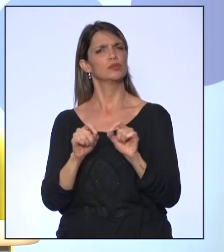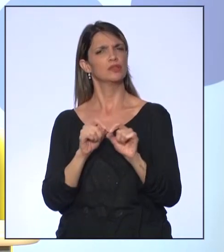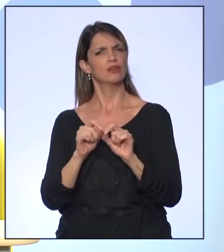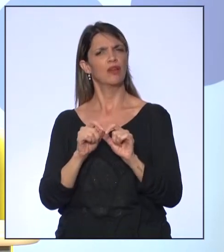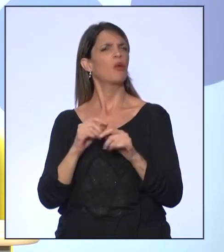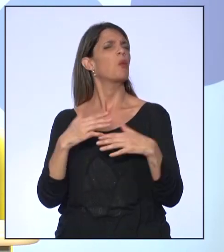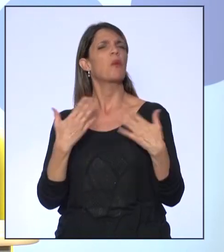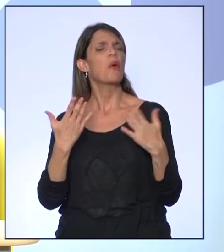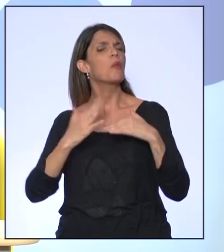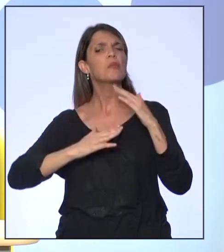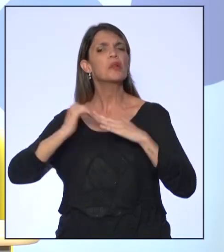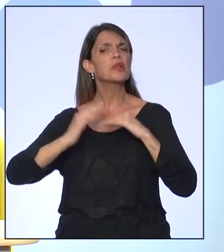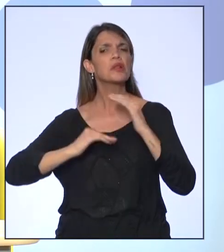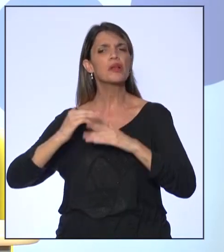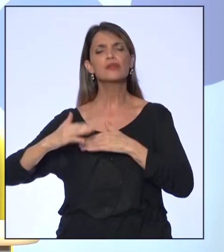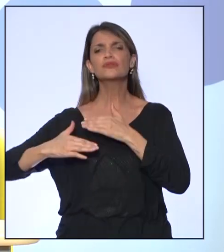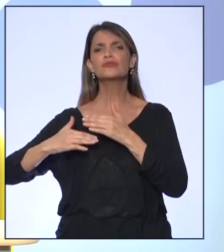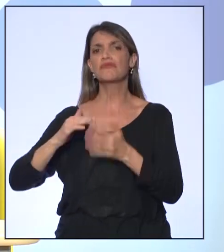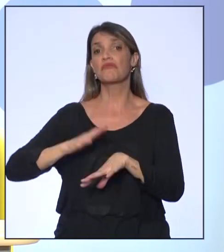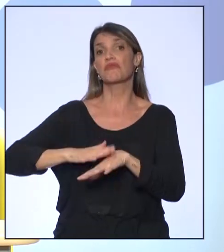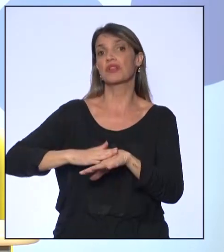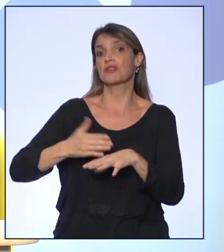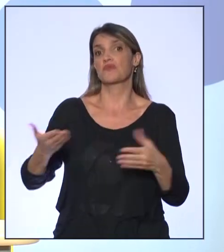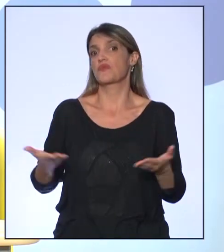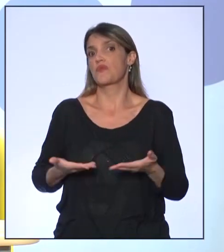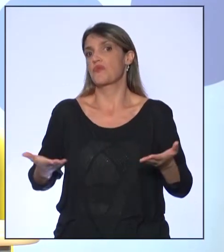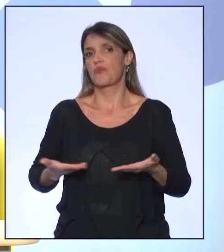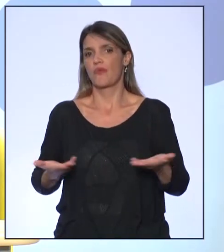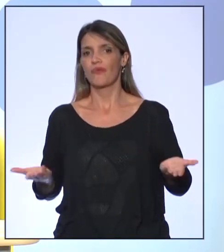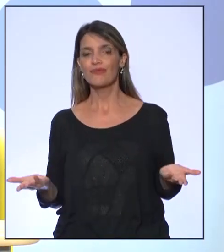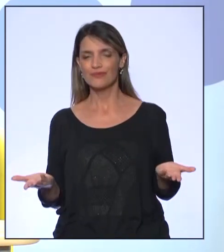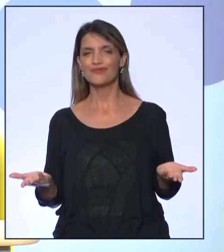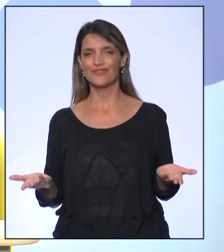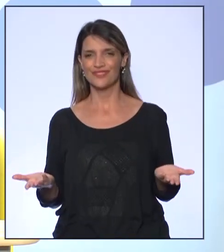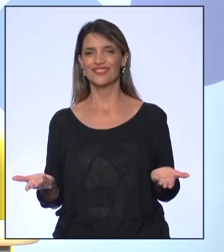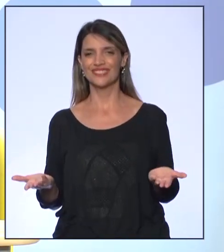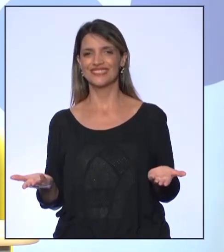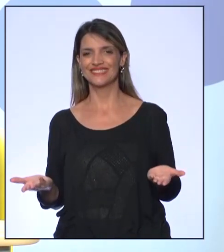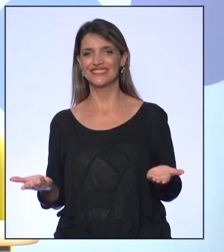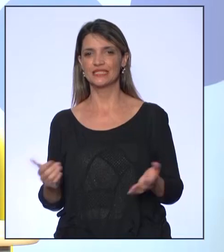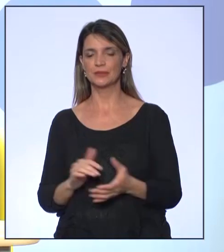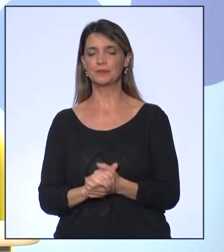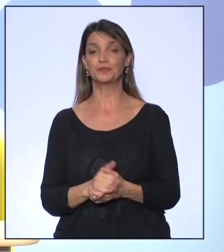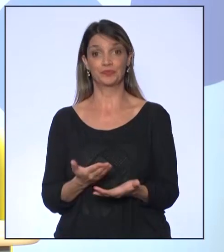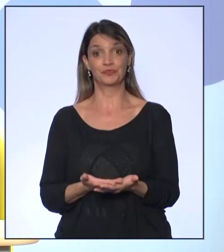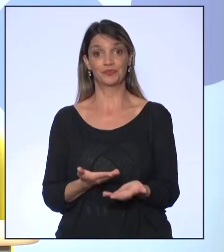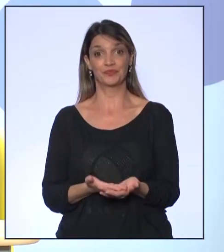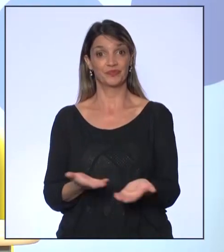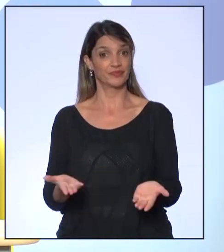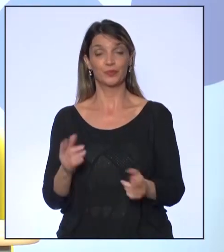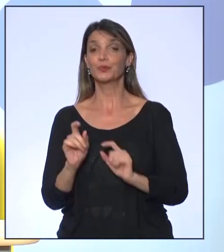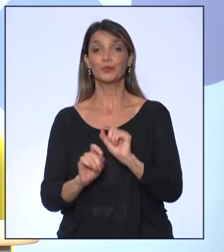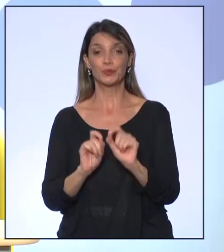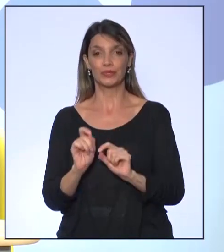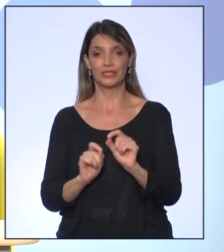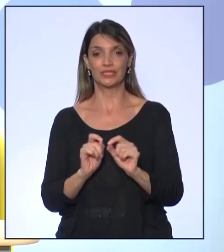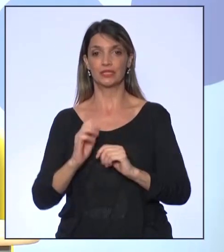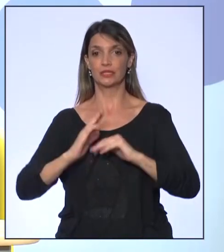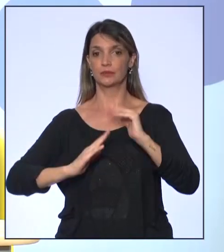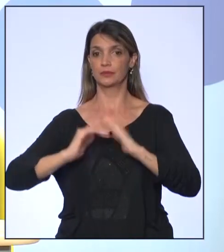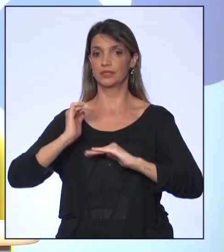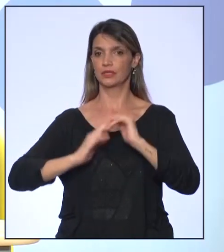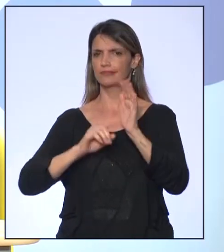habilidade nós iremos, né, desenvolver especificamente, né, acompanhando esta aula? Justamente a habilidade